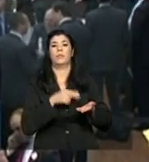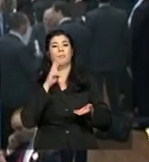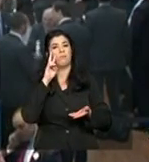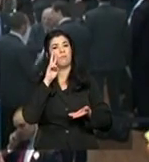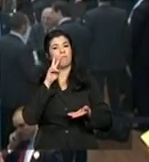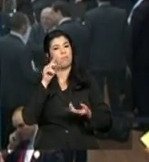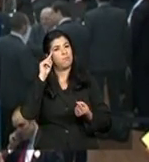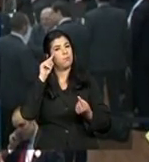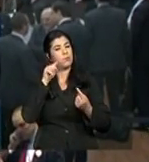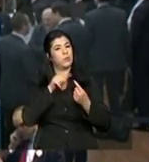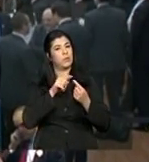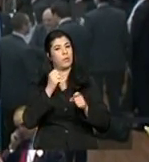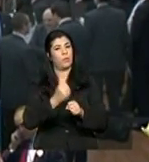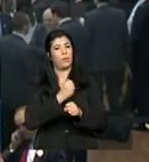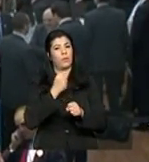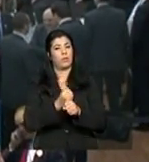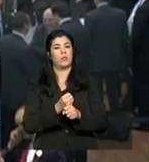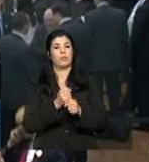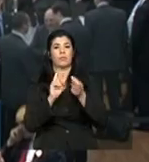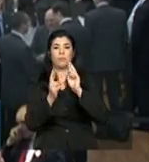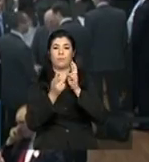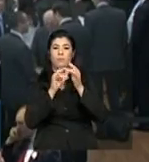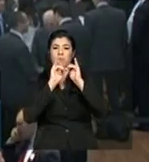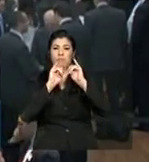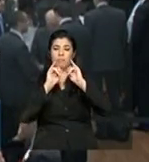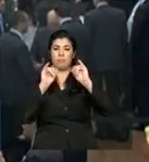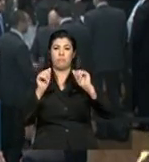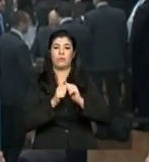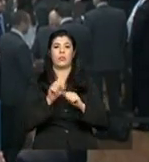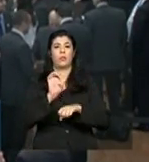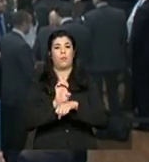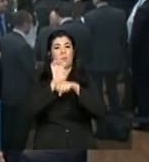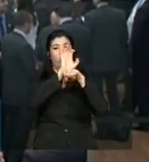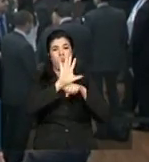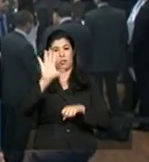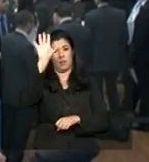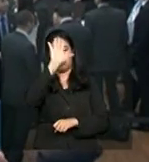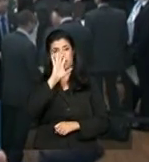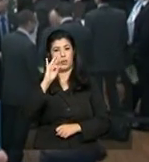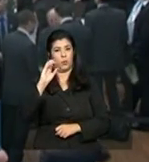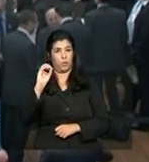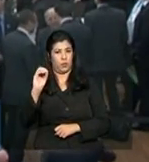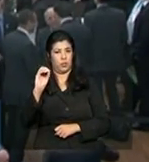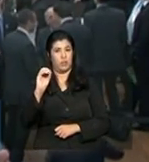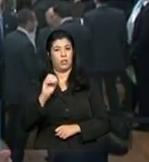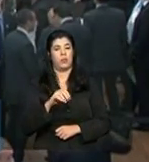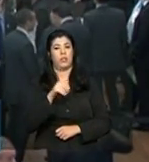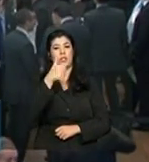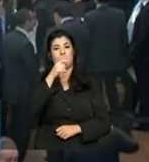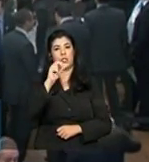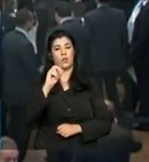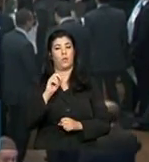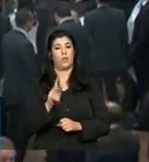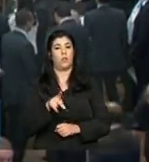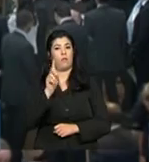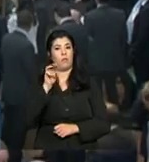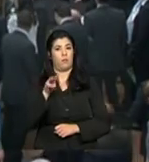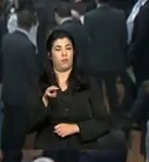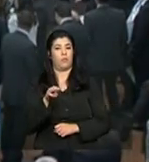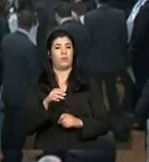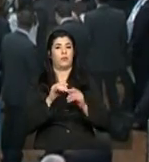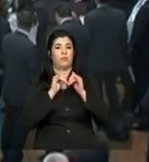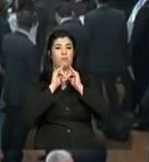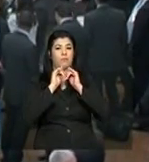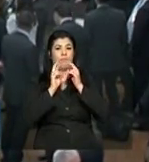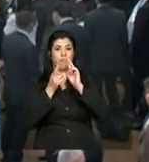estado de Tocantins. São 150 quilômetros de linhas de transmissão no estado do Tocantins, que estão sendo